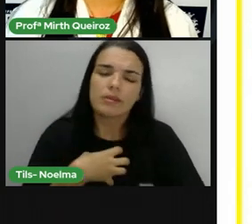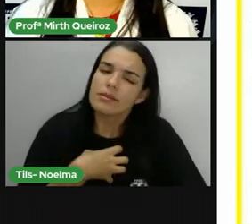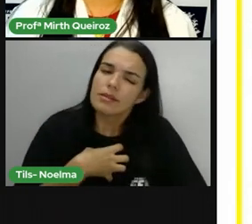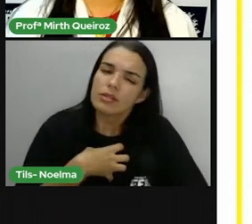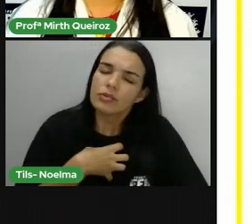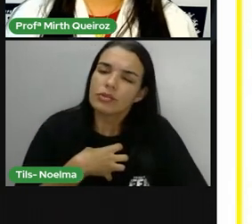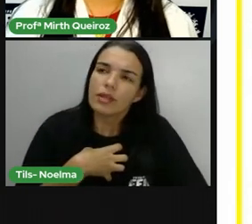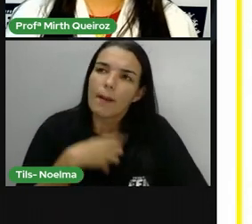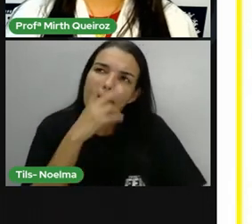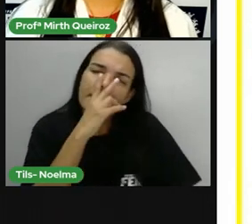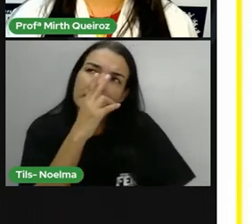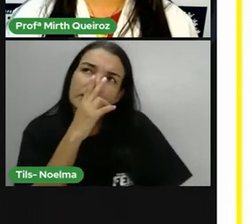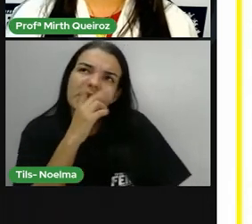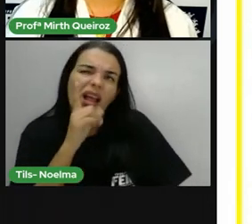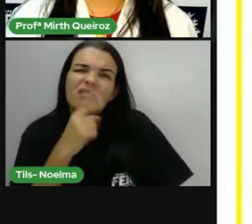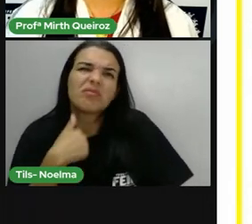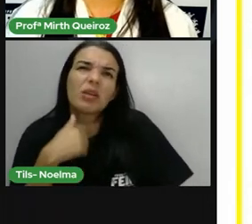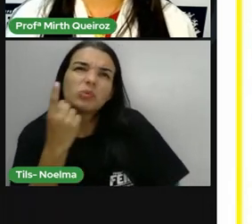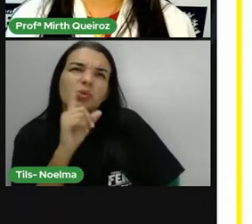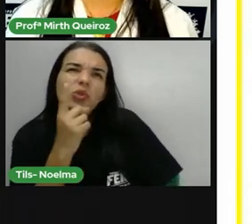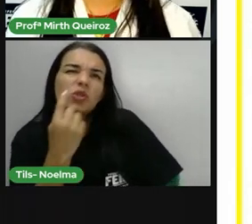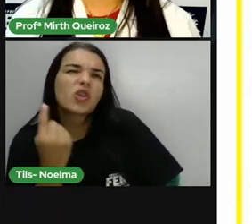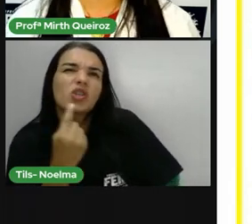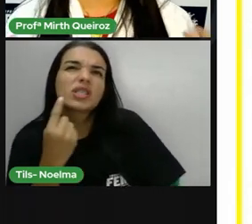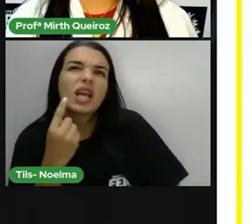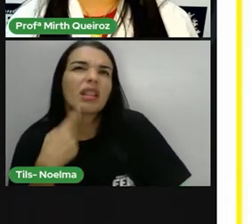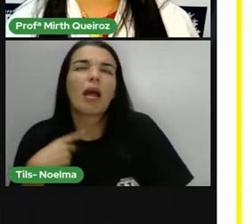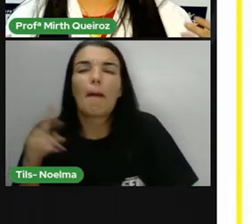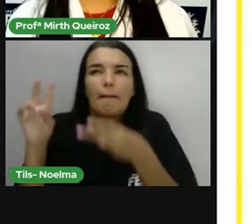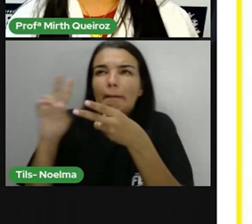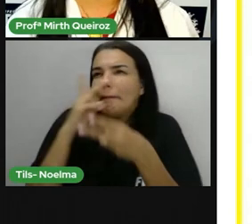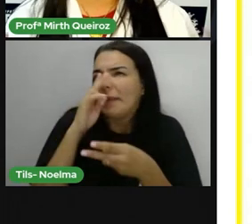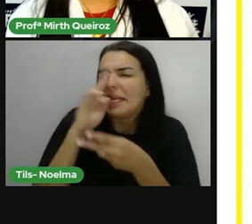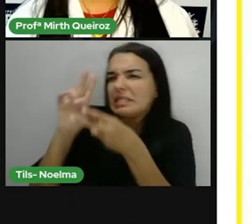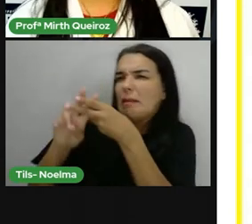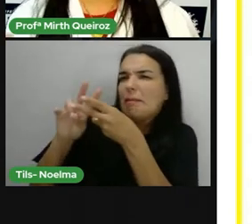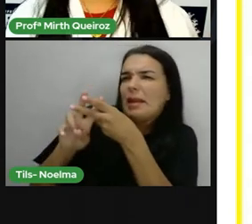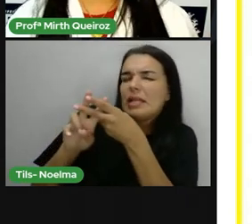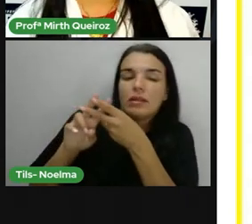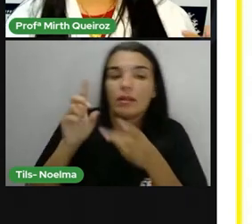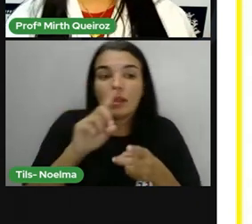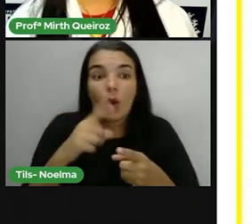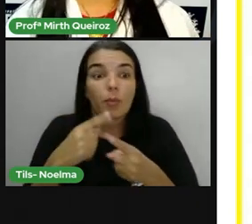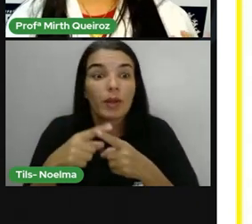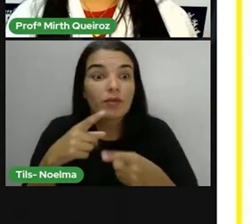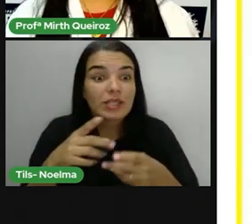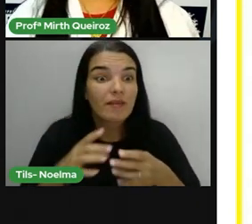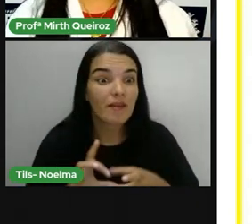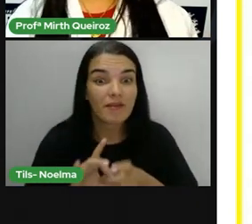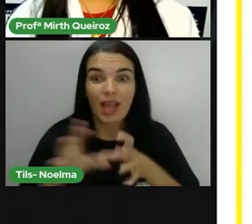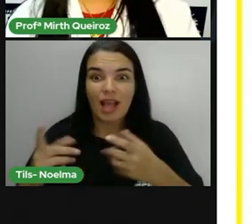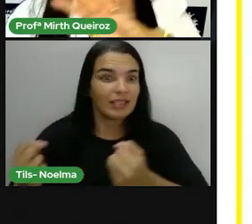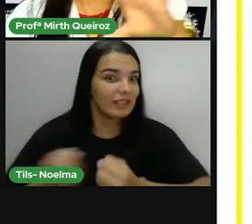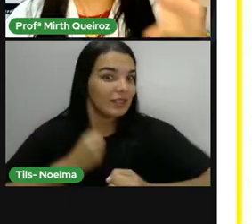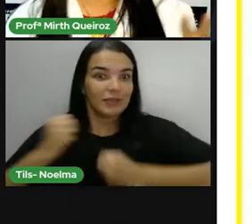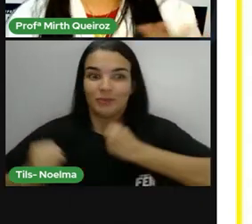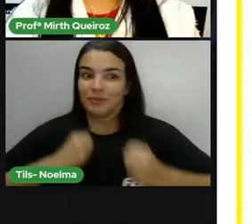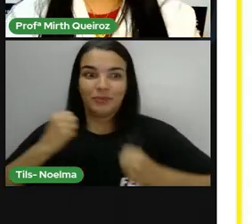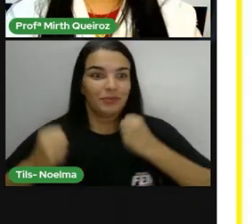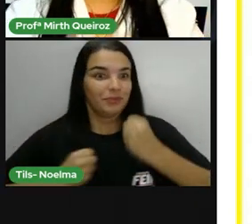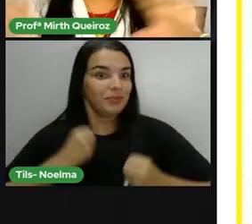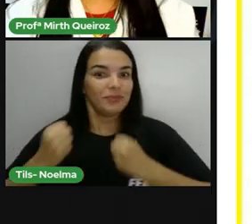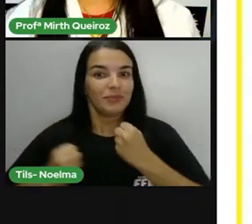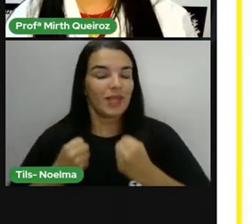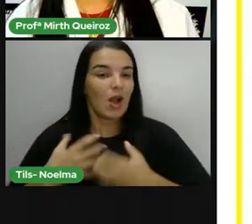sentir mais, assim, essa questão de você estar preso, né? Você vai soltar ali mais adrenalina, vai ficar mais agitado, vai interagir ali